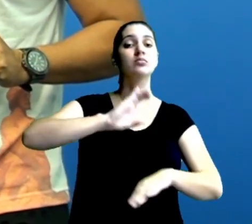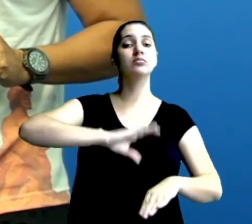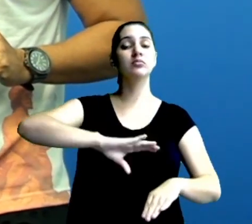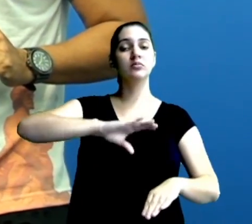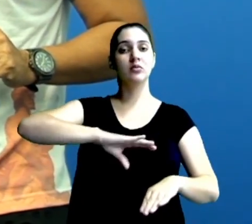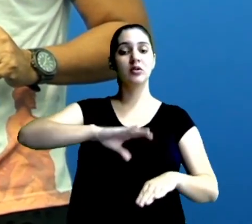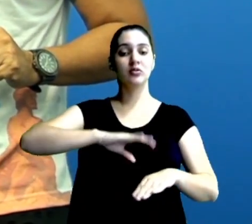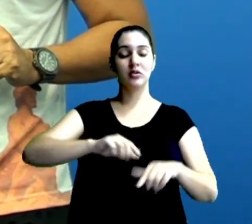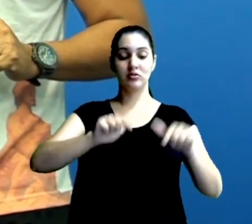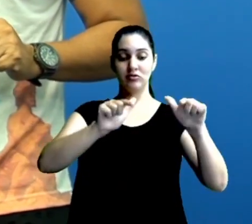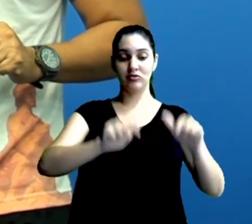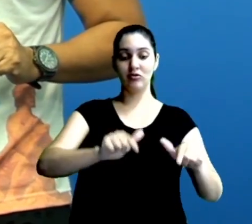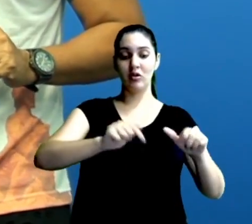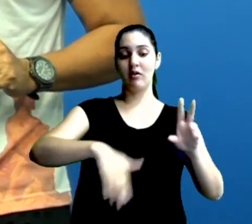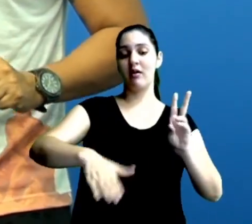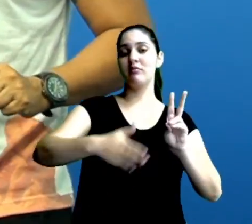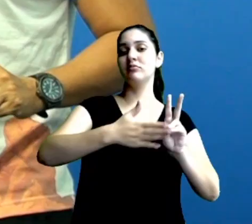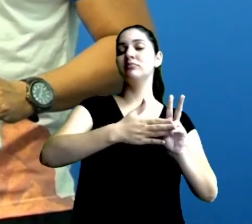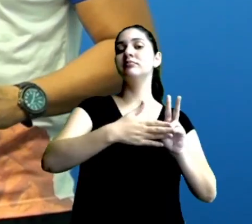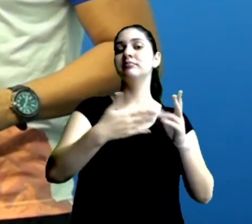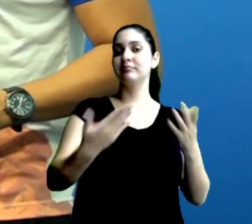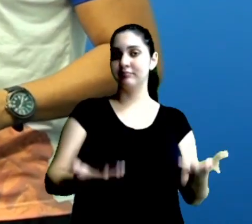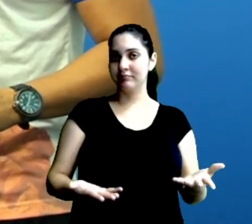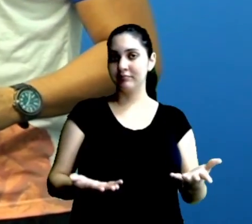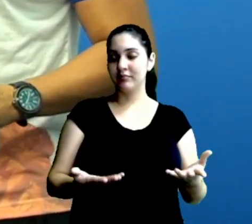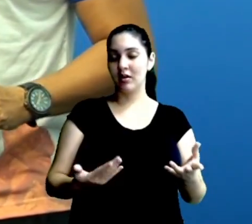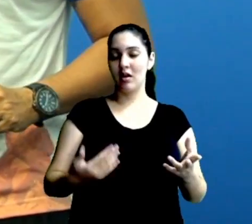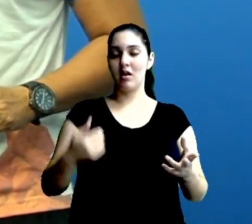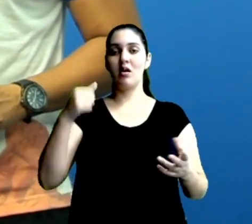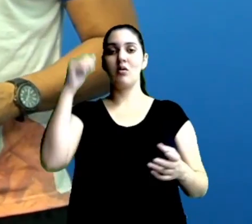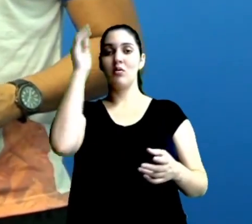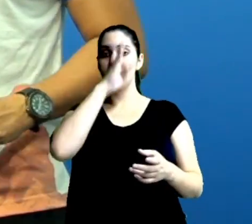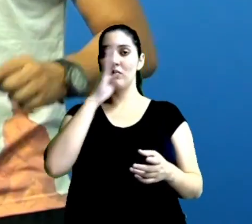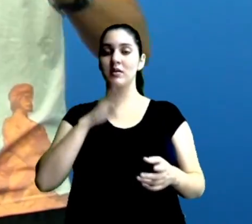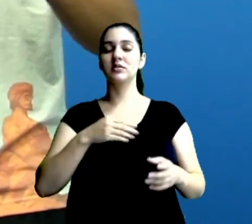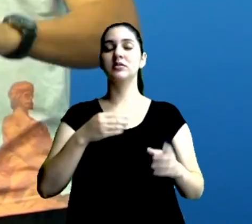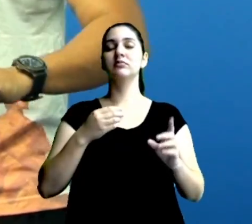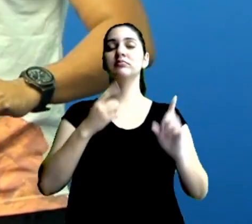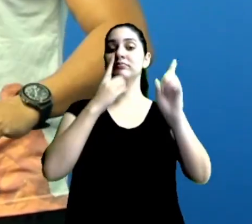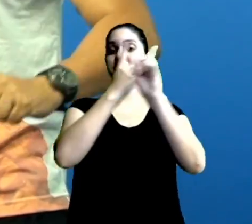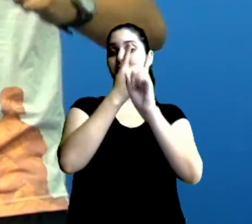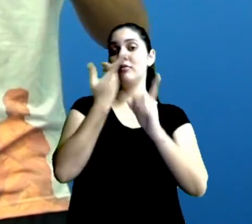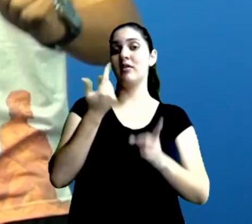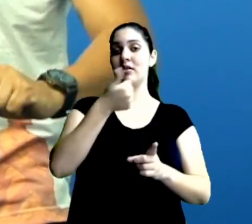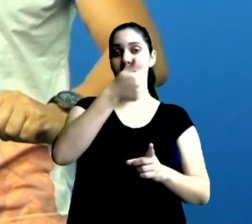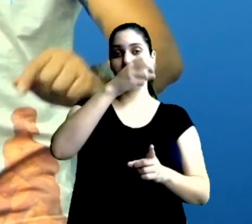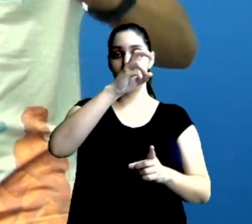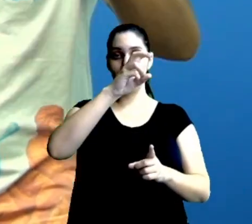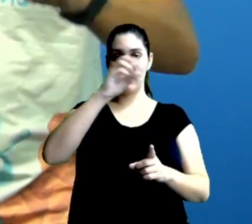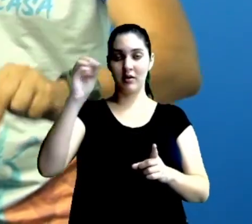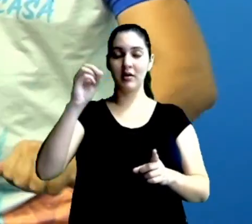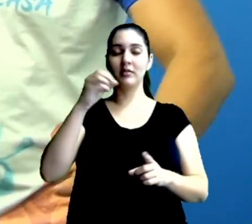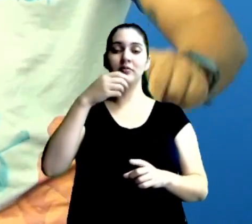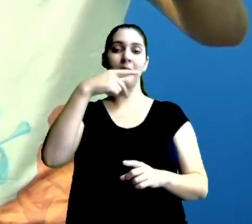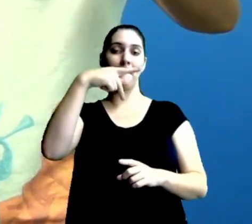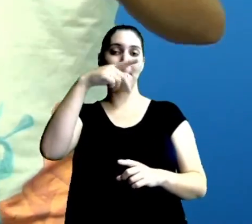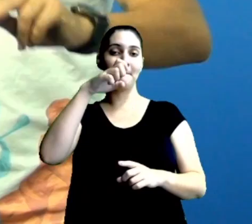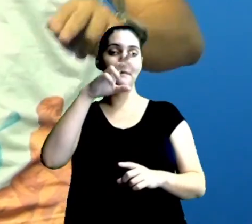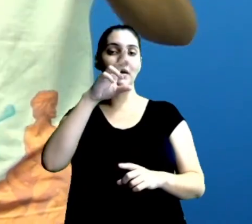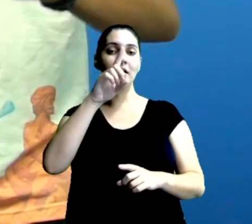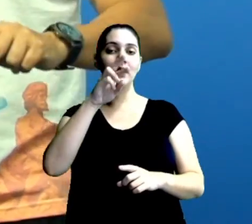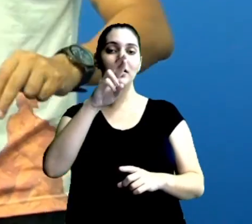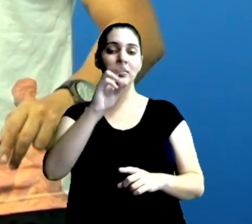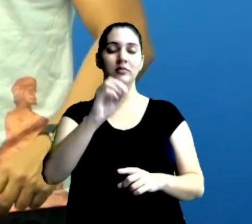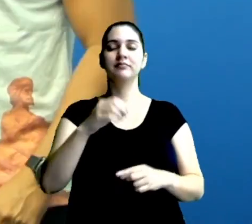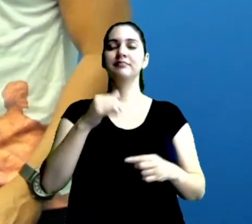território indígena. Né? Então, o Brasil foi descoberto em 1500 por Pedro Álvares Cabral, todo mundo sabe disso, 22 de abril